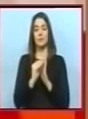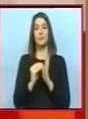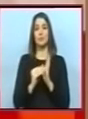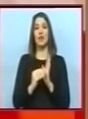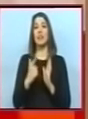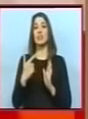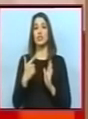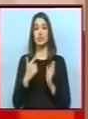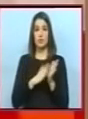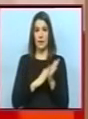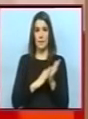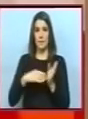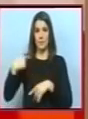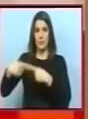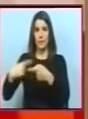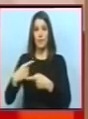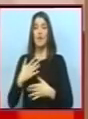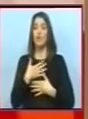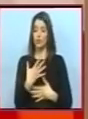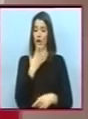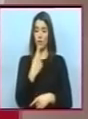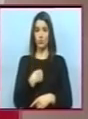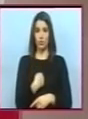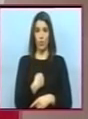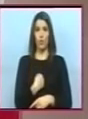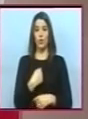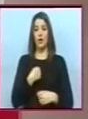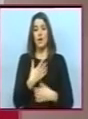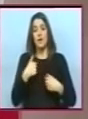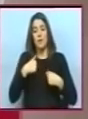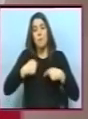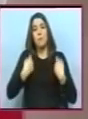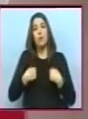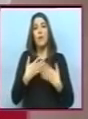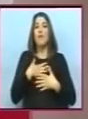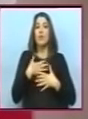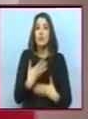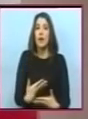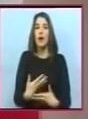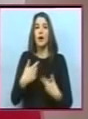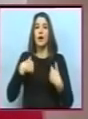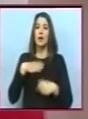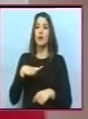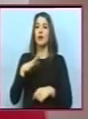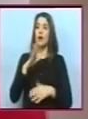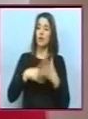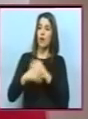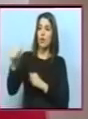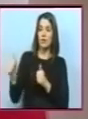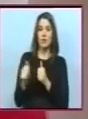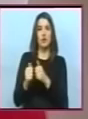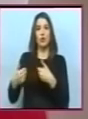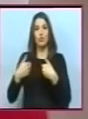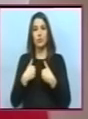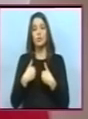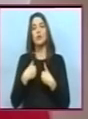individual e, portanto, é a vontade de uma pessoa que move essa pessoa a procurar um advogado ou a procurar quem possa ajudar, no fundo a